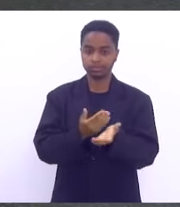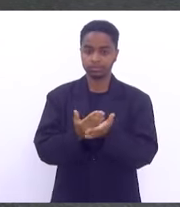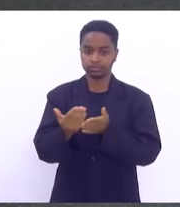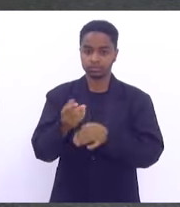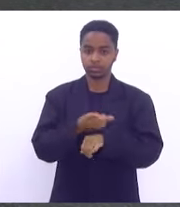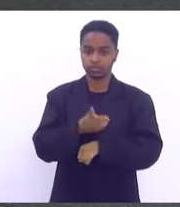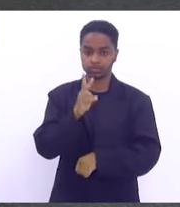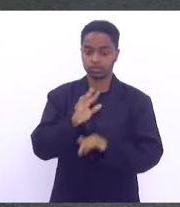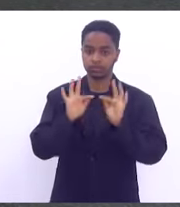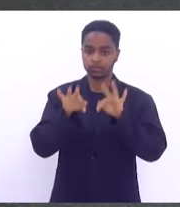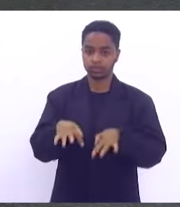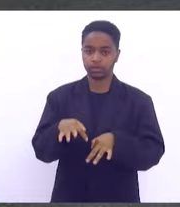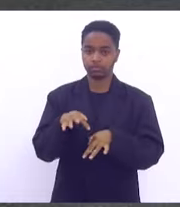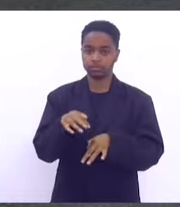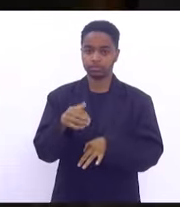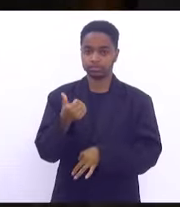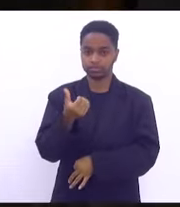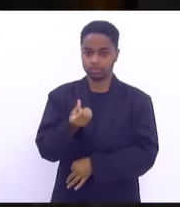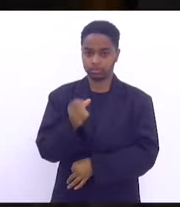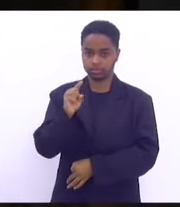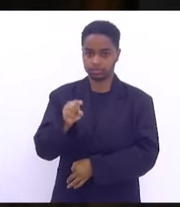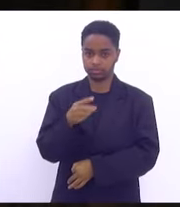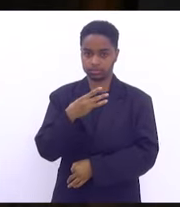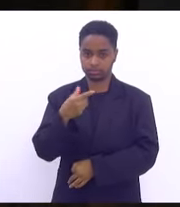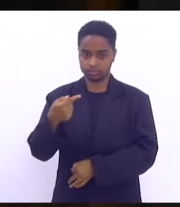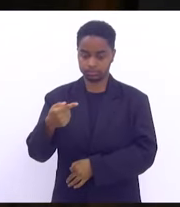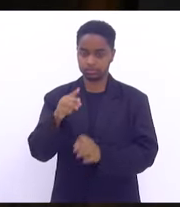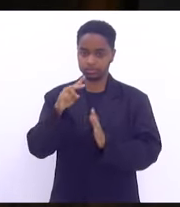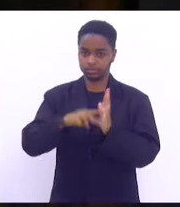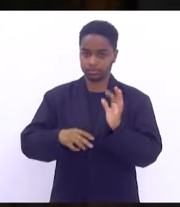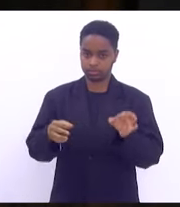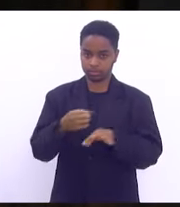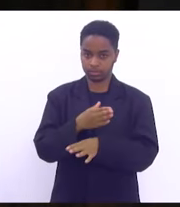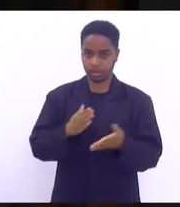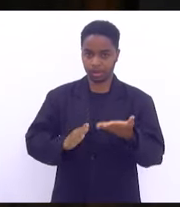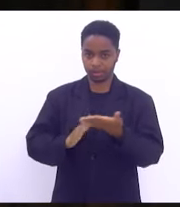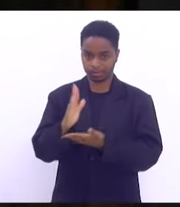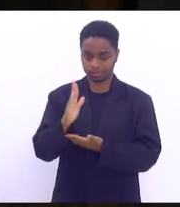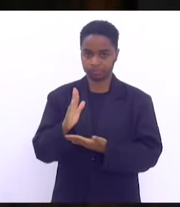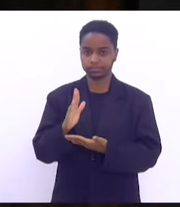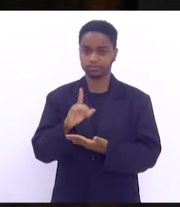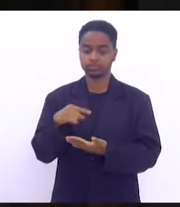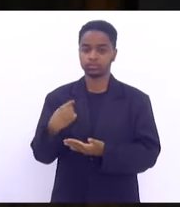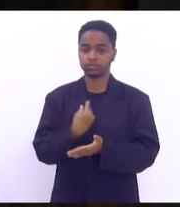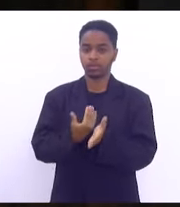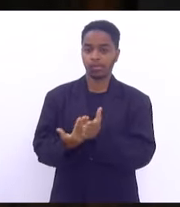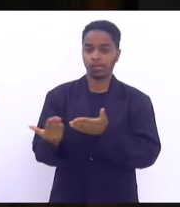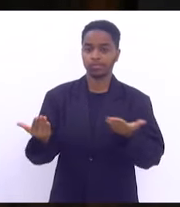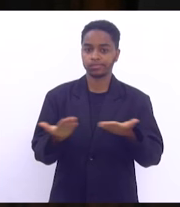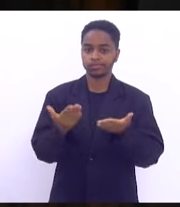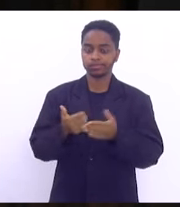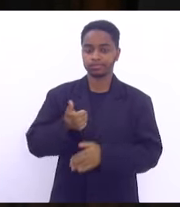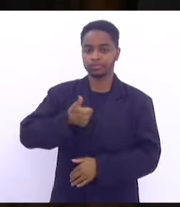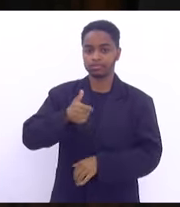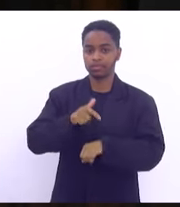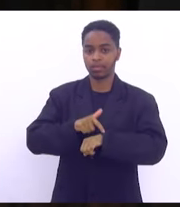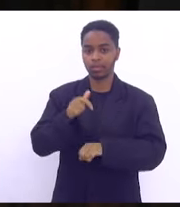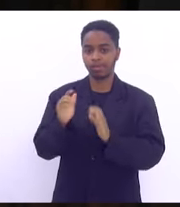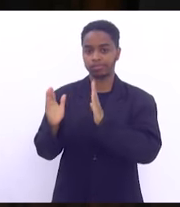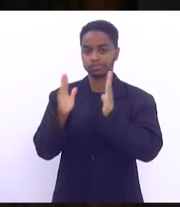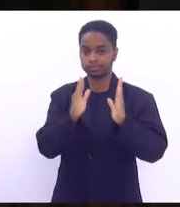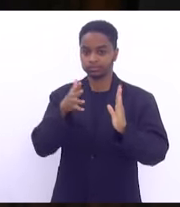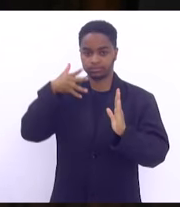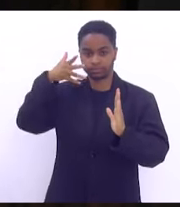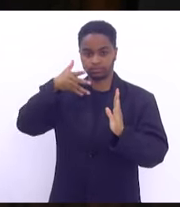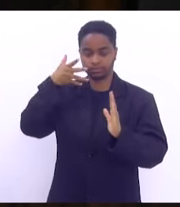37 minutos. Lida e aprovada a ata, passa-se ao expediente